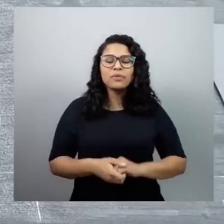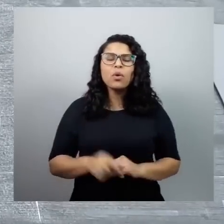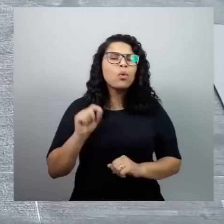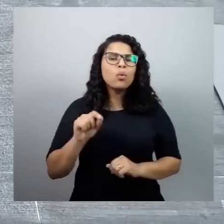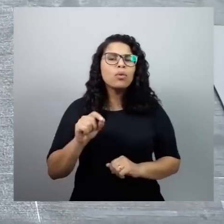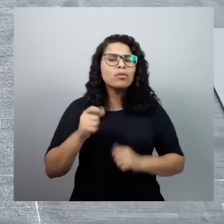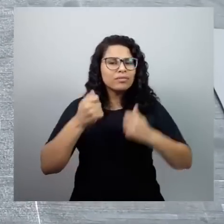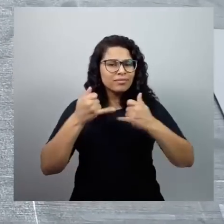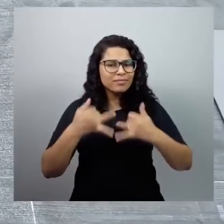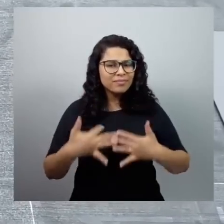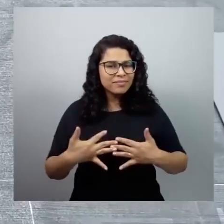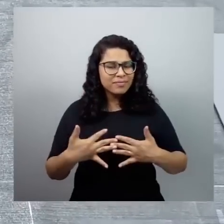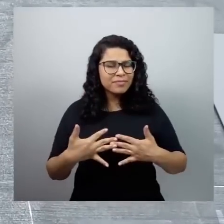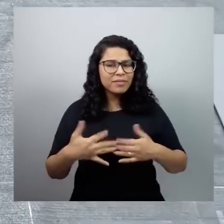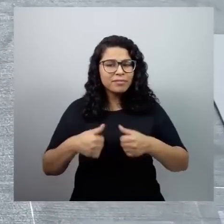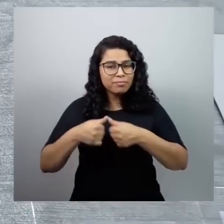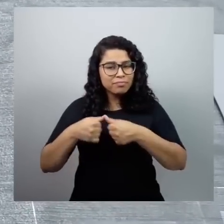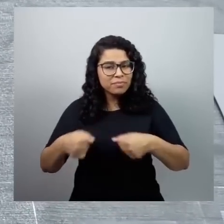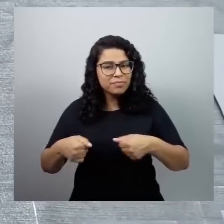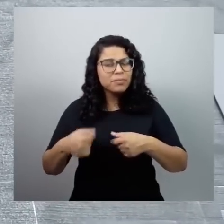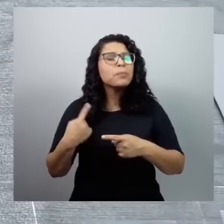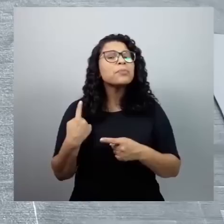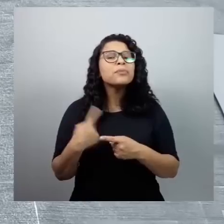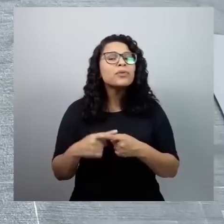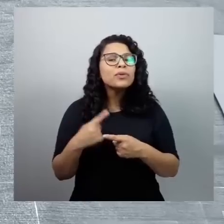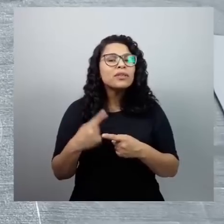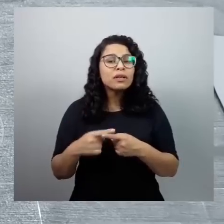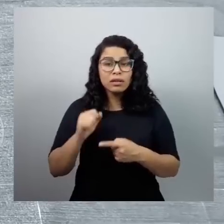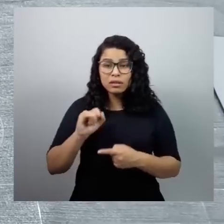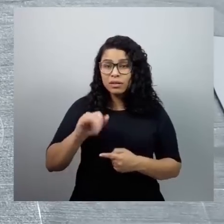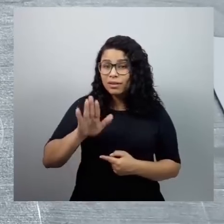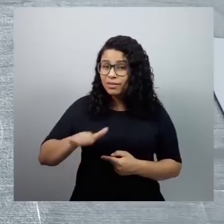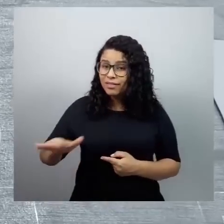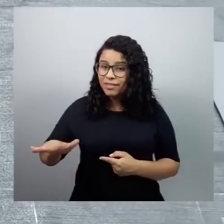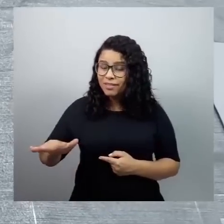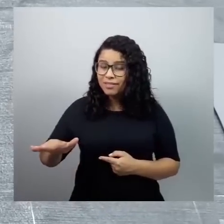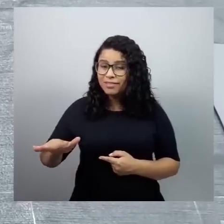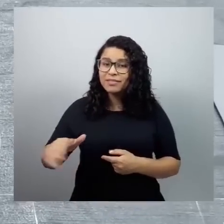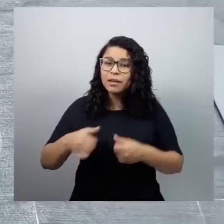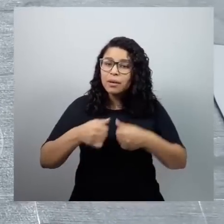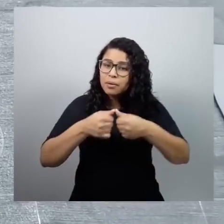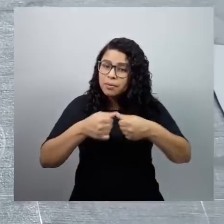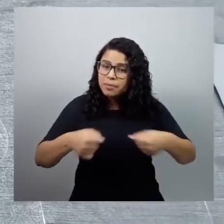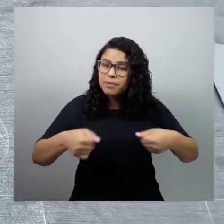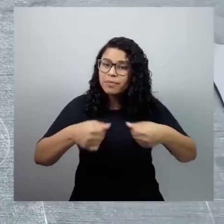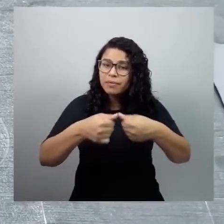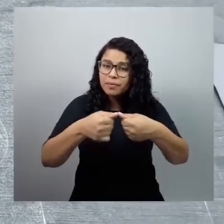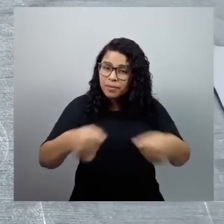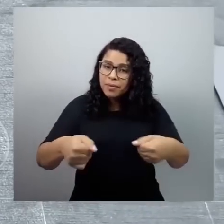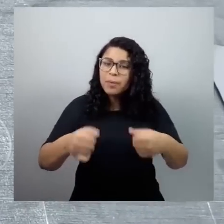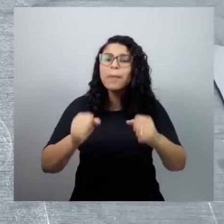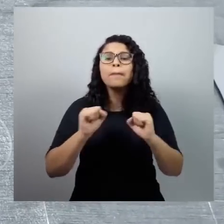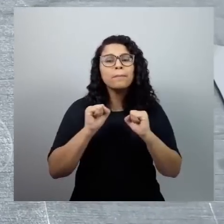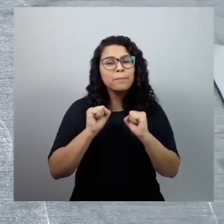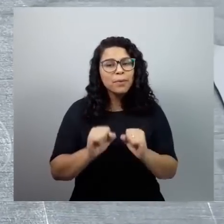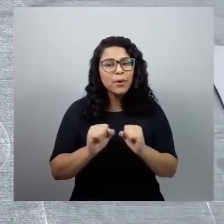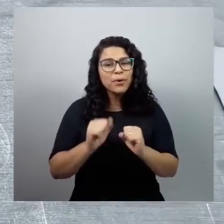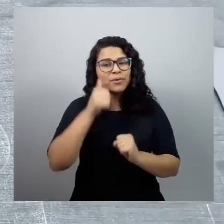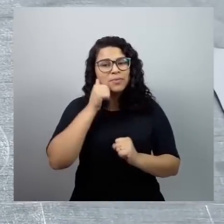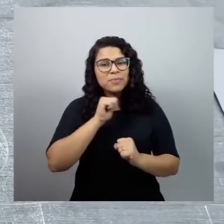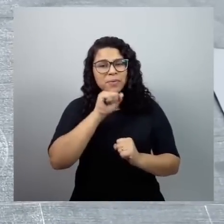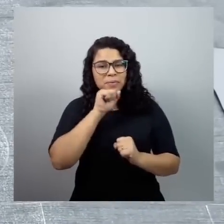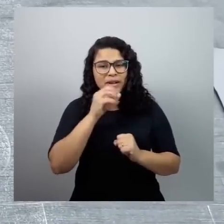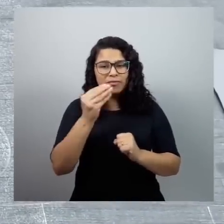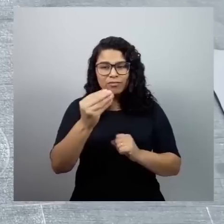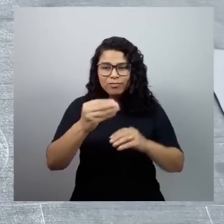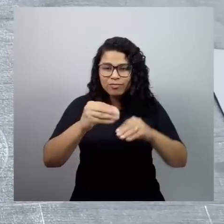falei da fita adesiva? Se for uma criança muito pequena que estiver fazendo, tá vendo que tem que